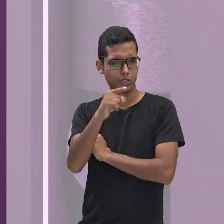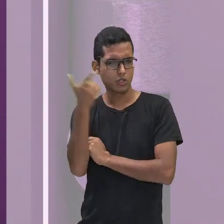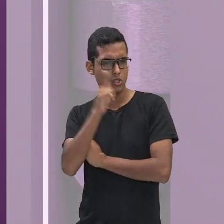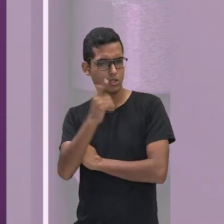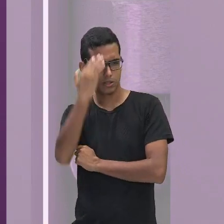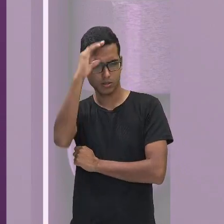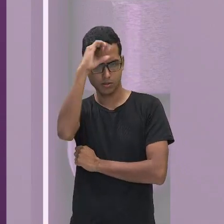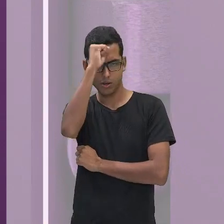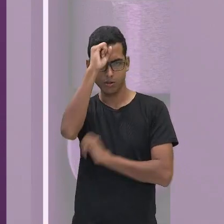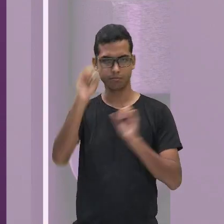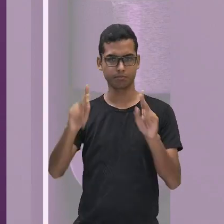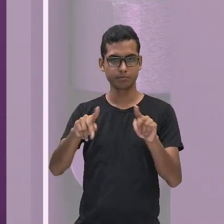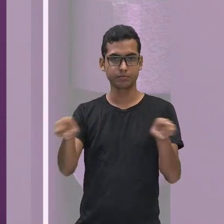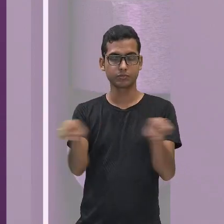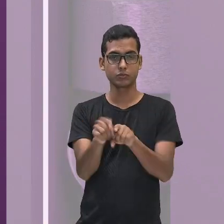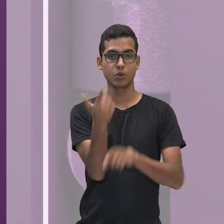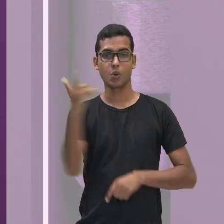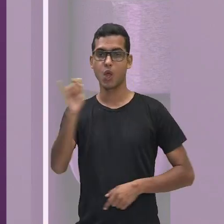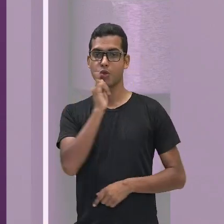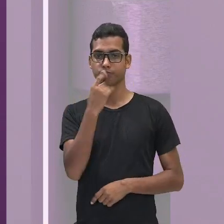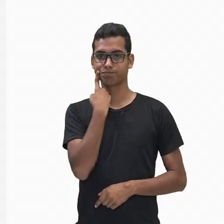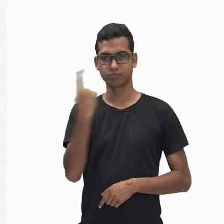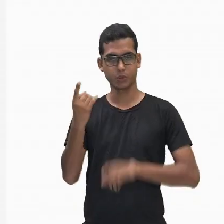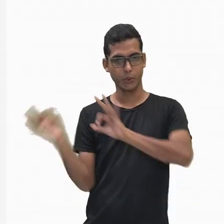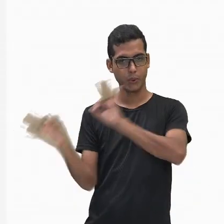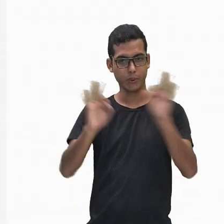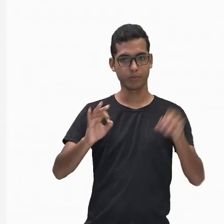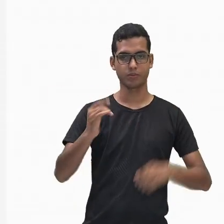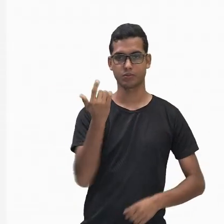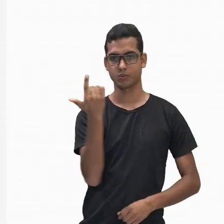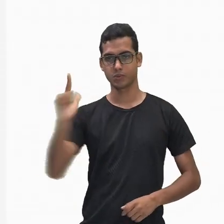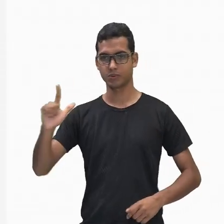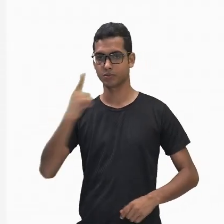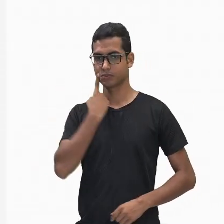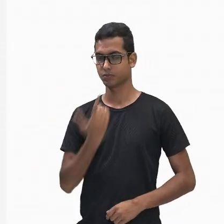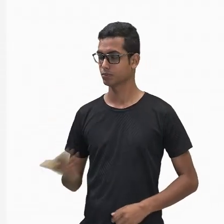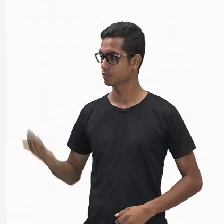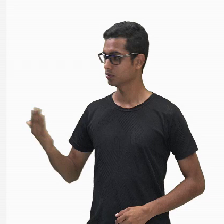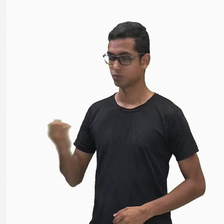tá bom? Eu tenho mais um exemplo para mostrar para você. Vamos para o exemplo 3, acompanha comigo.